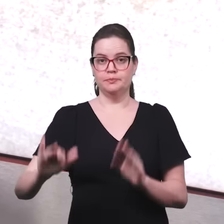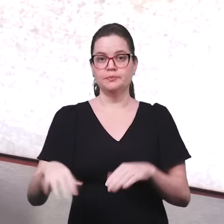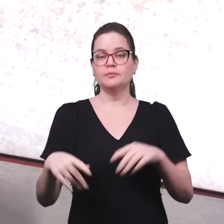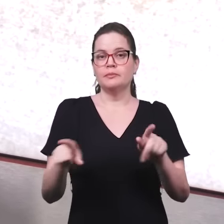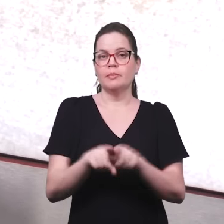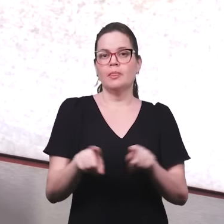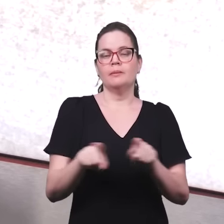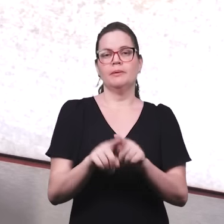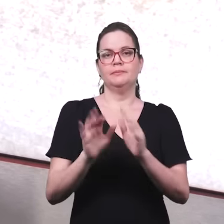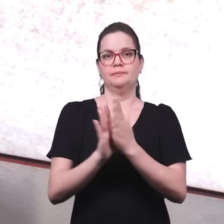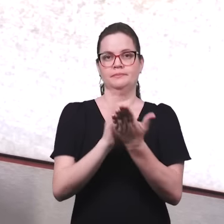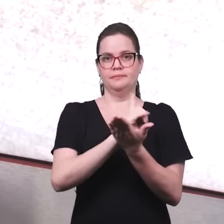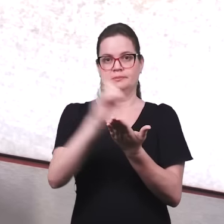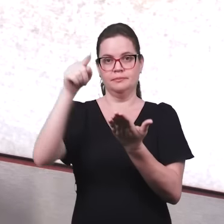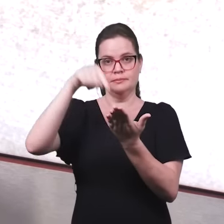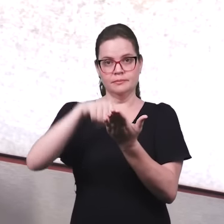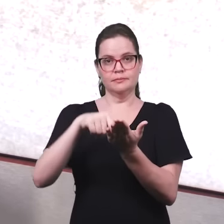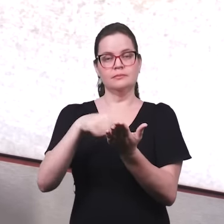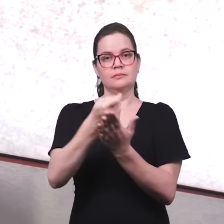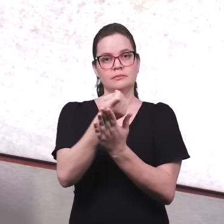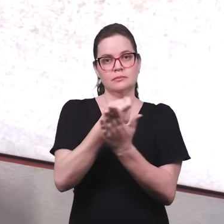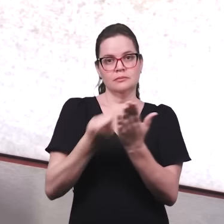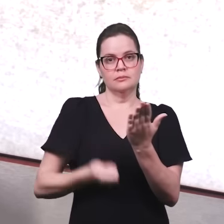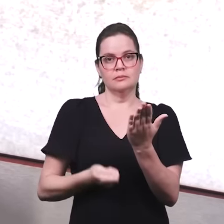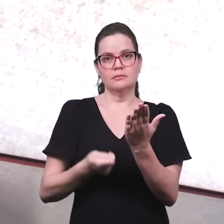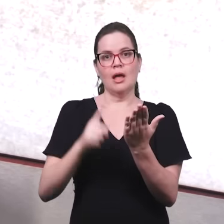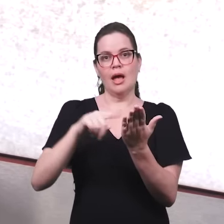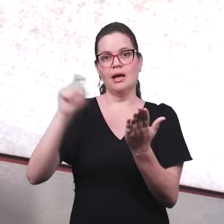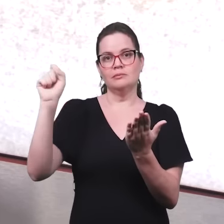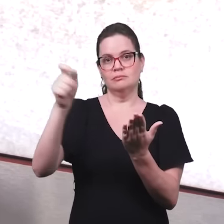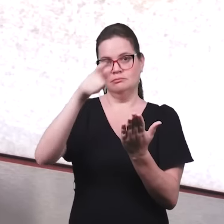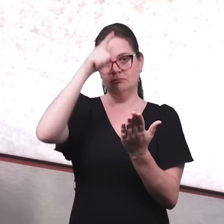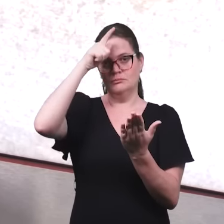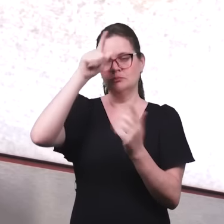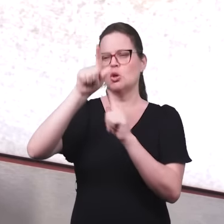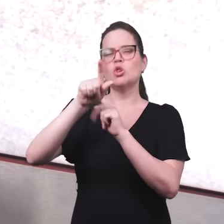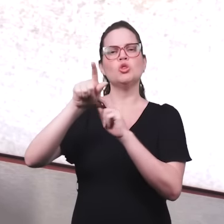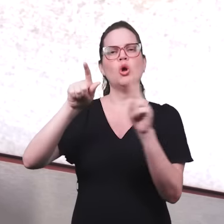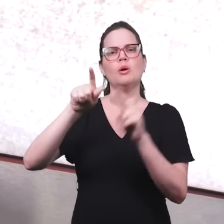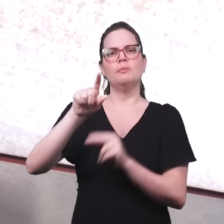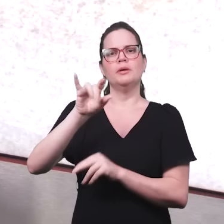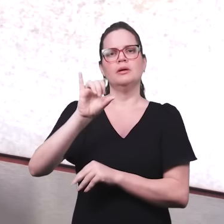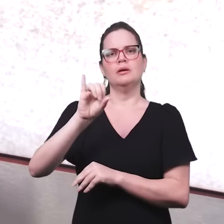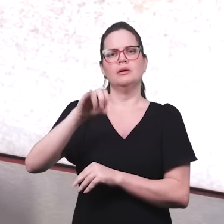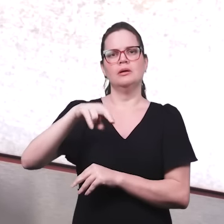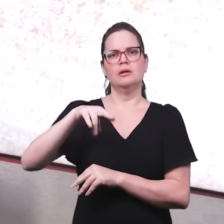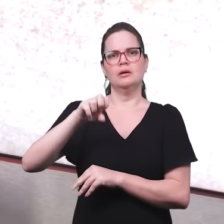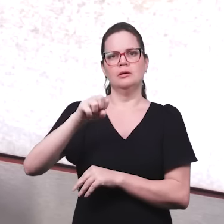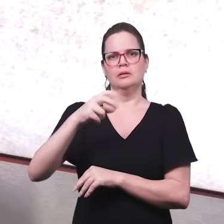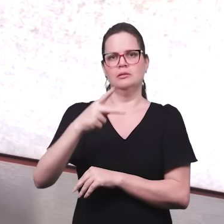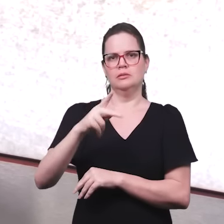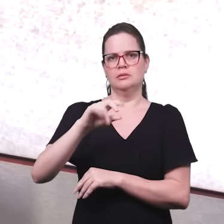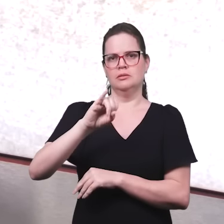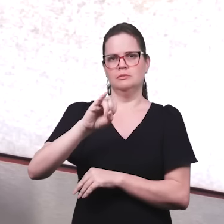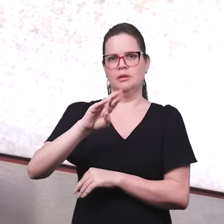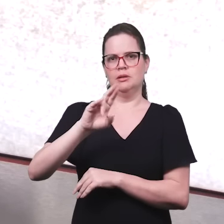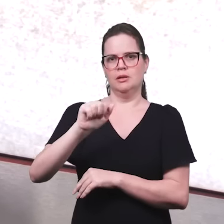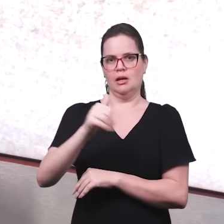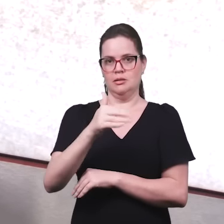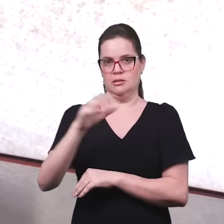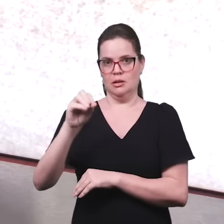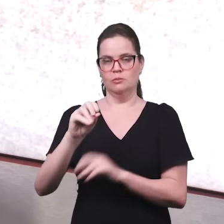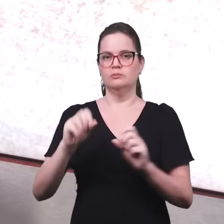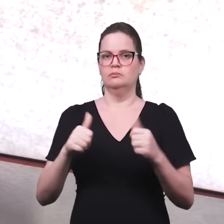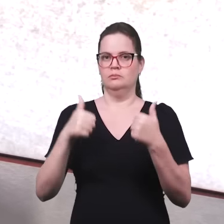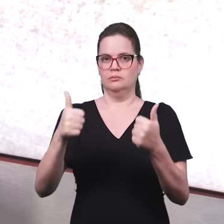escrita, segundo escrito na própria Bíblia, por inspiração de Deus. Então, não é um livro qualquer. Enquanto